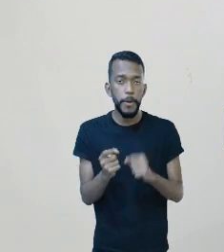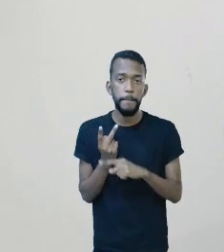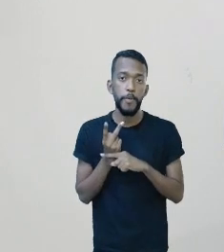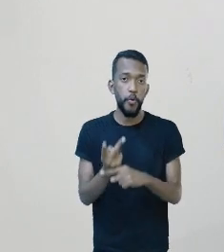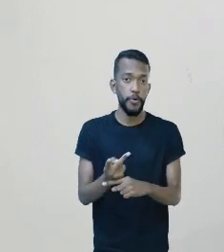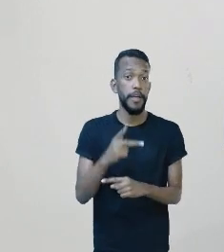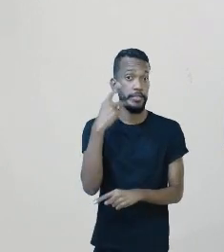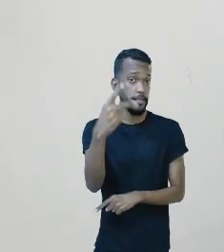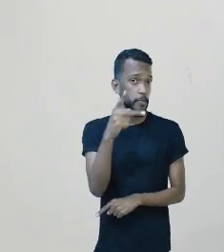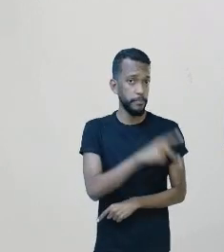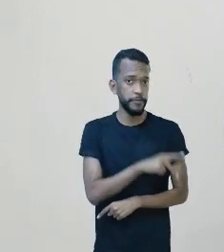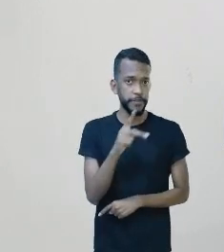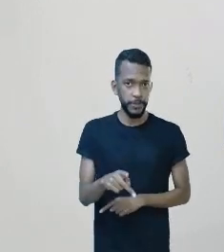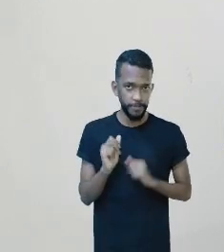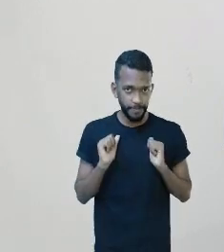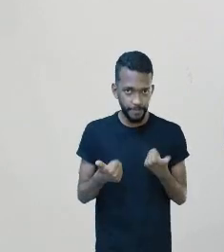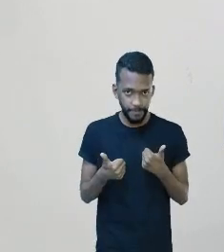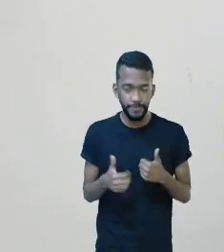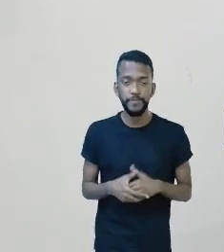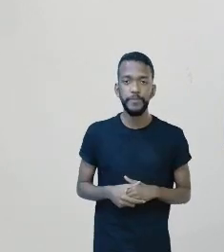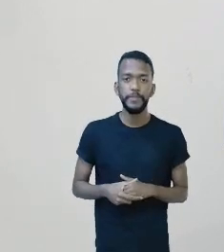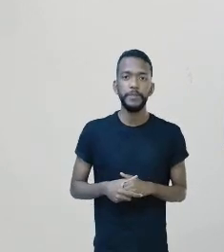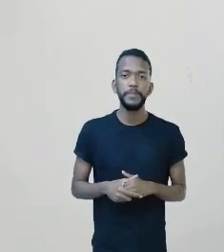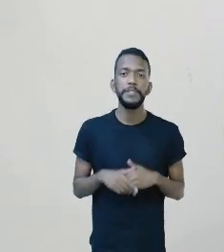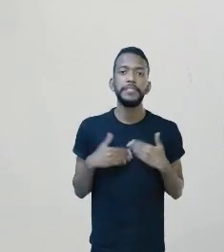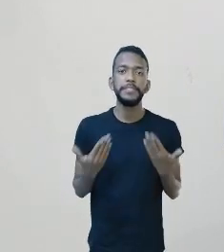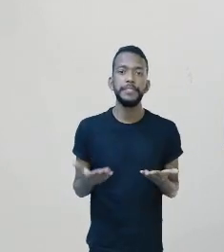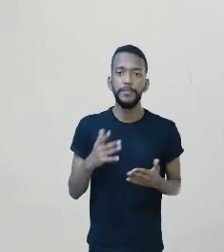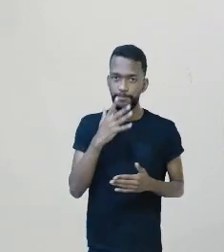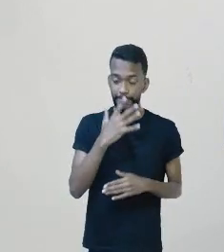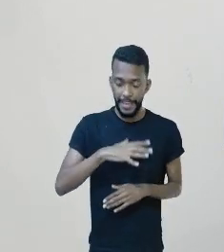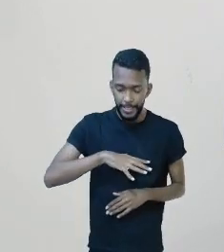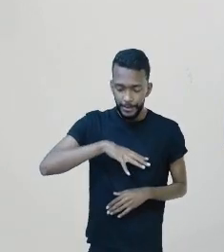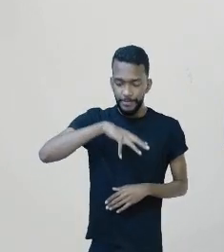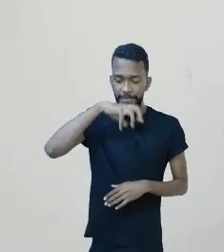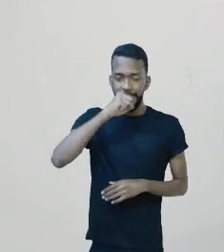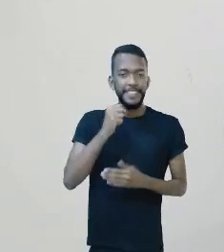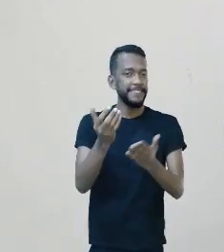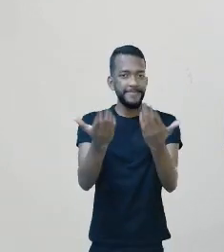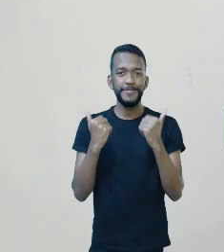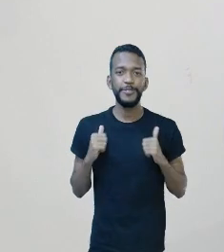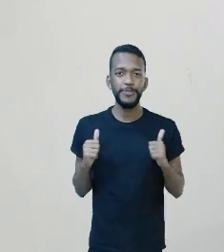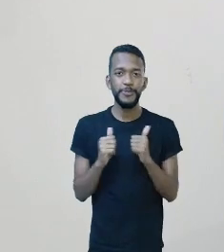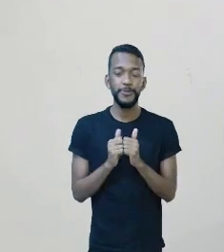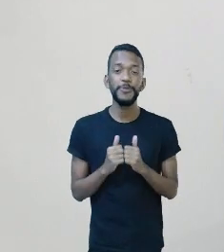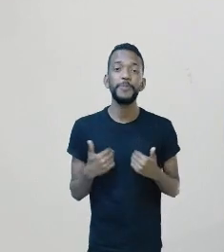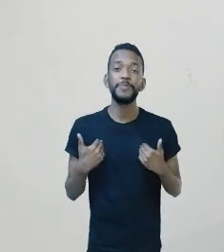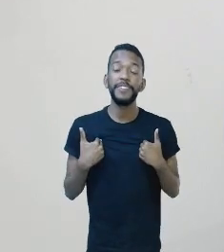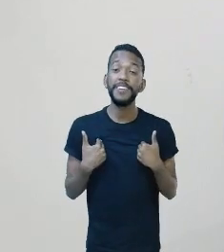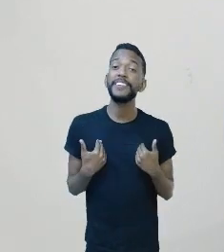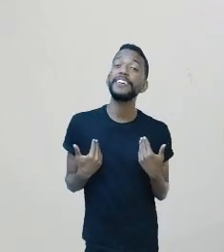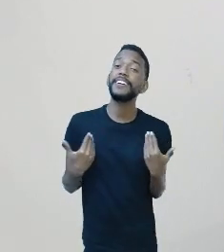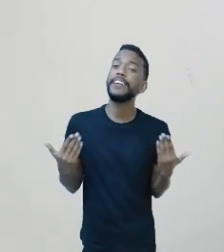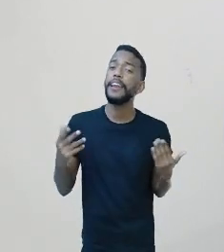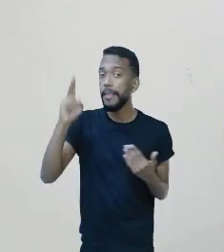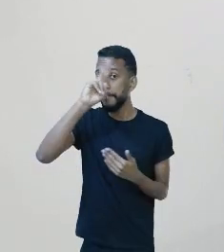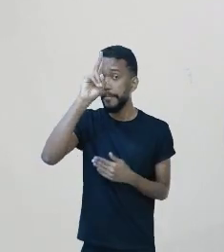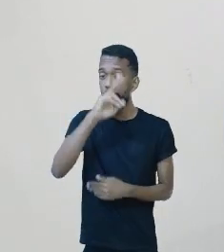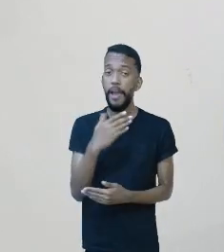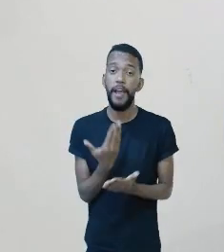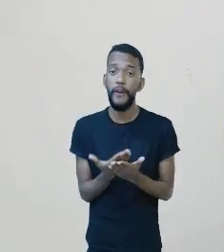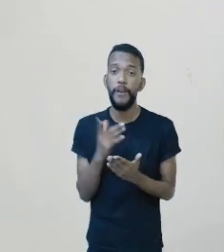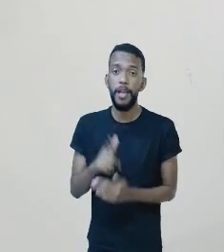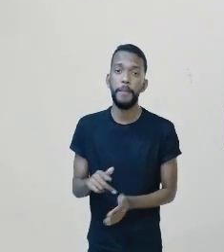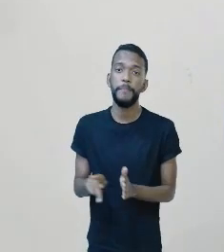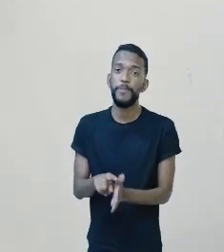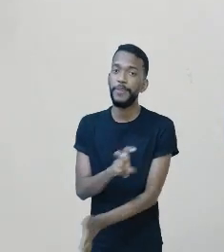o teu professor, tá? Então, respira e vem comigo. Lembrando que essa aula é para os 5º